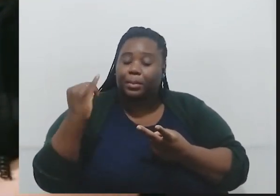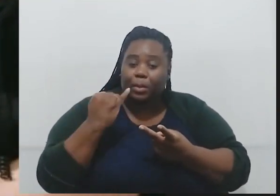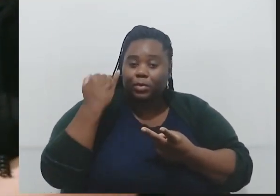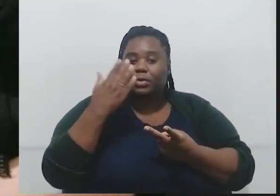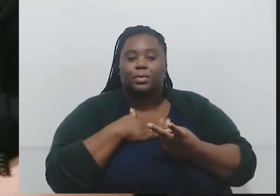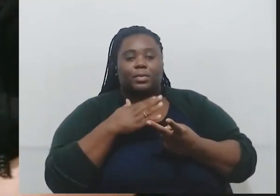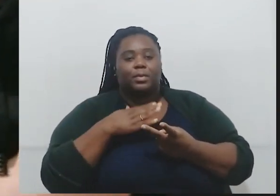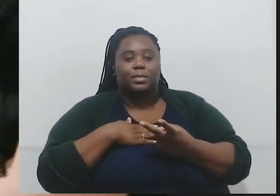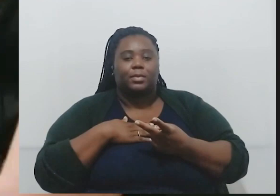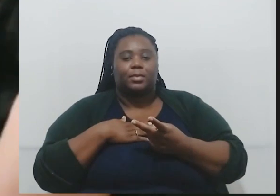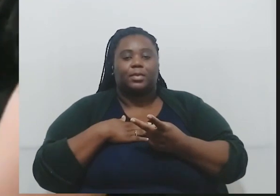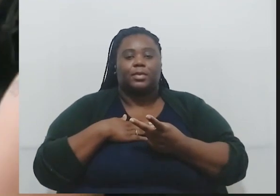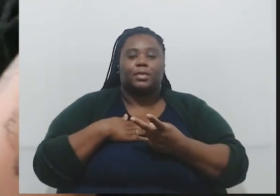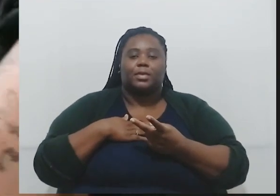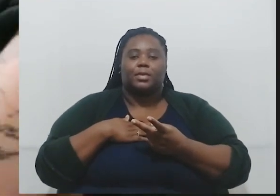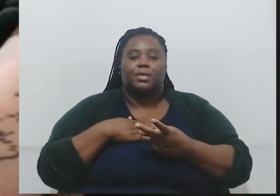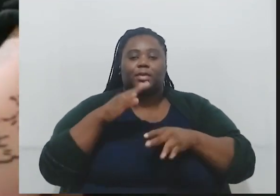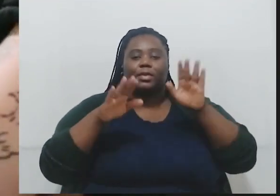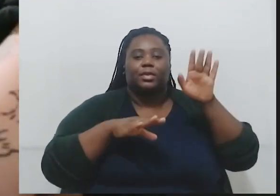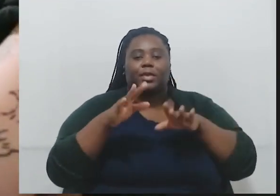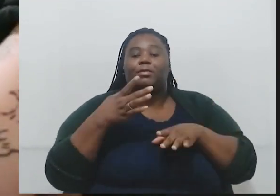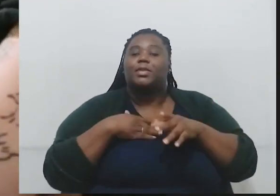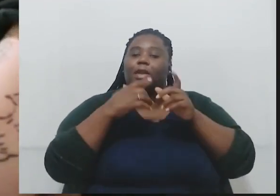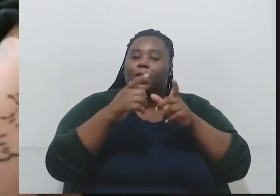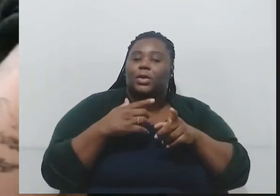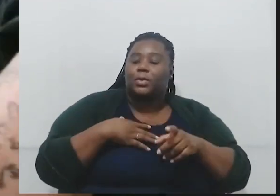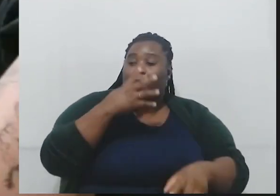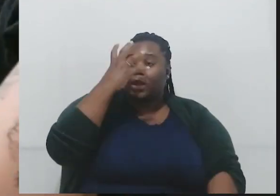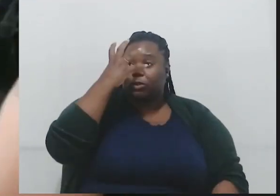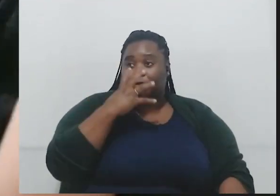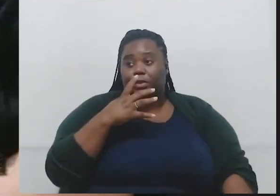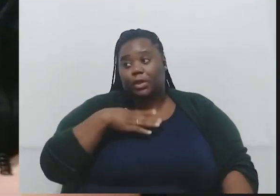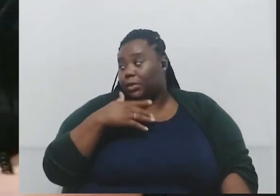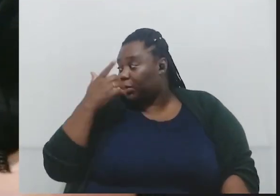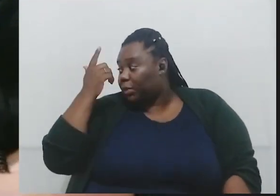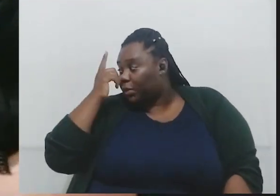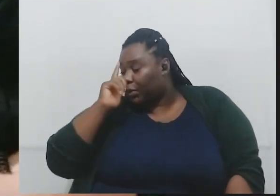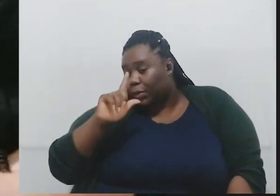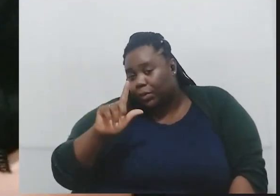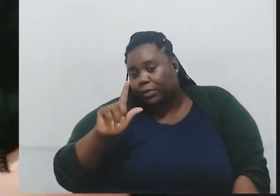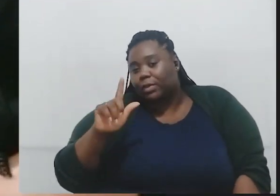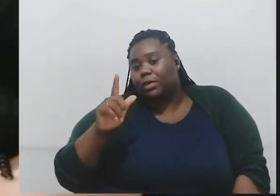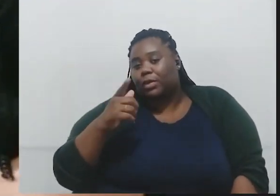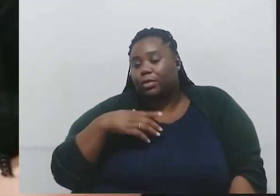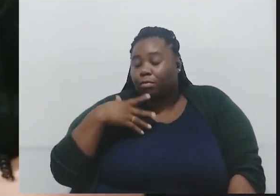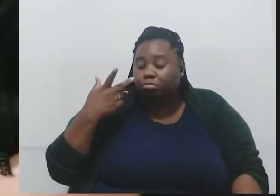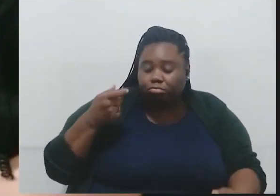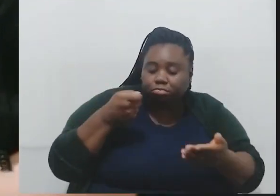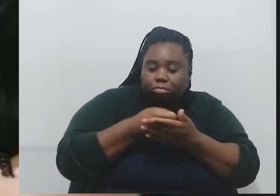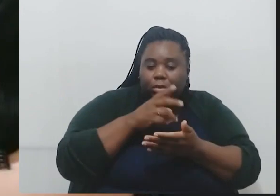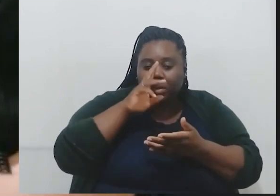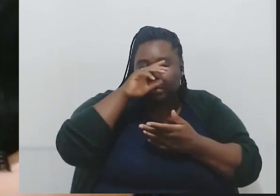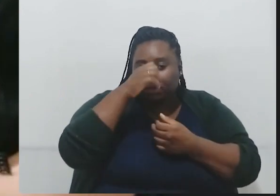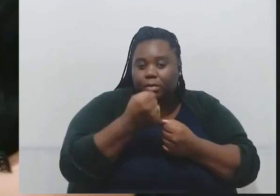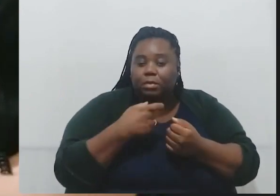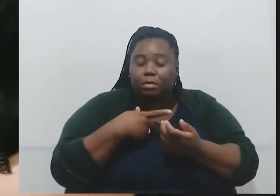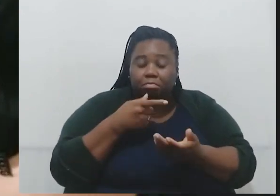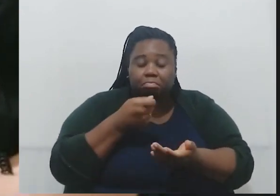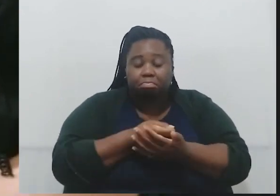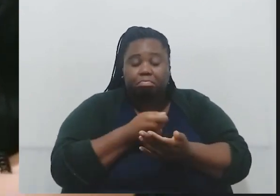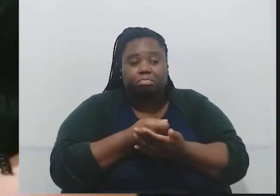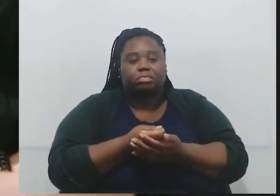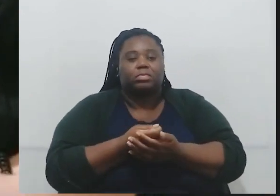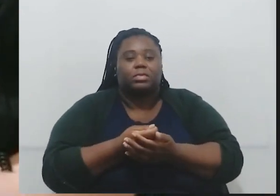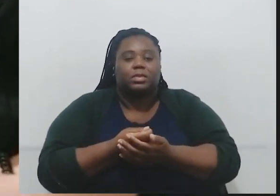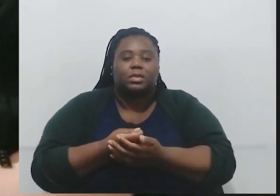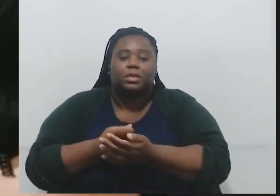assim, que aí talvez seja o lugar do sério, que eu consegui ainda me dedicar, que eu botei fé de fato, acho que talvez tenha